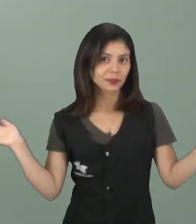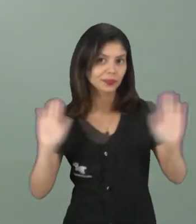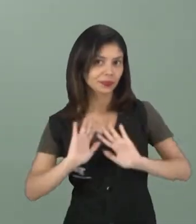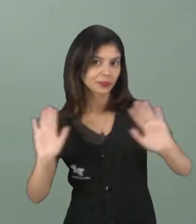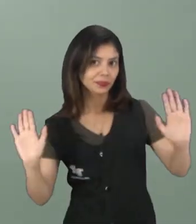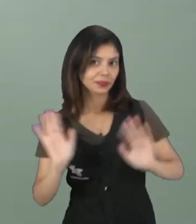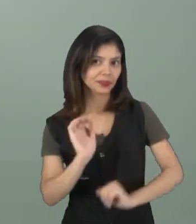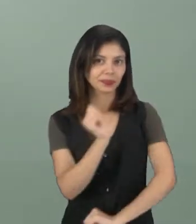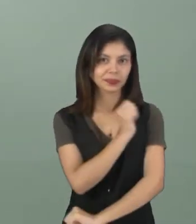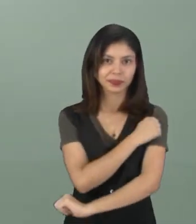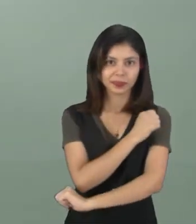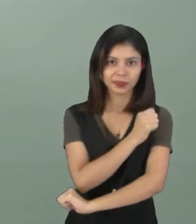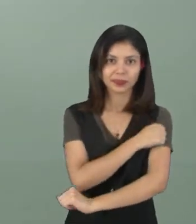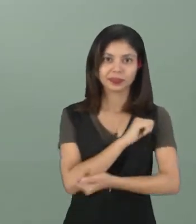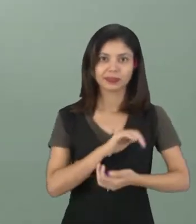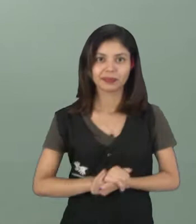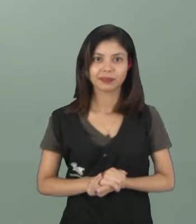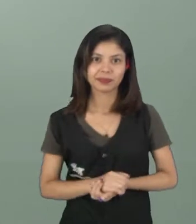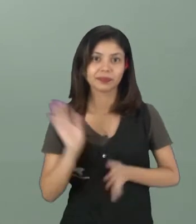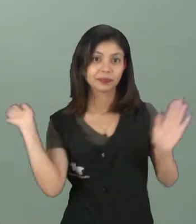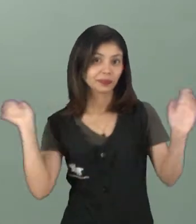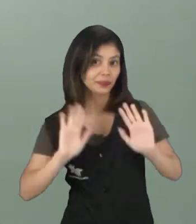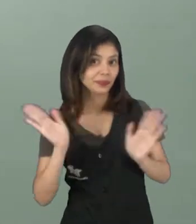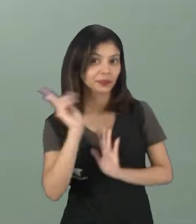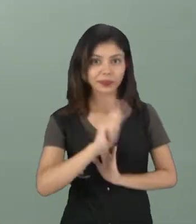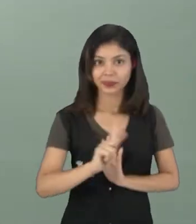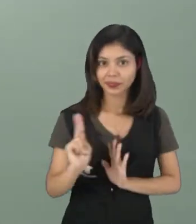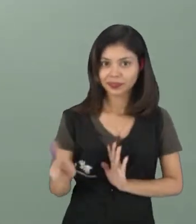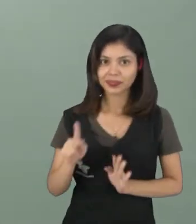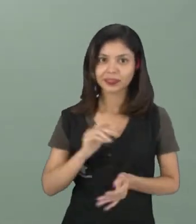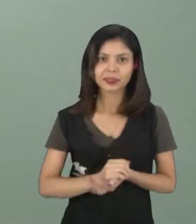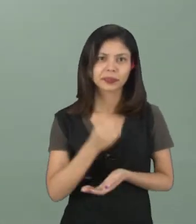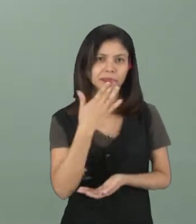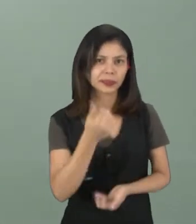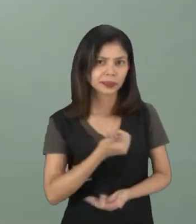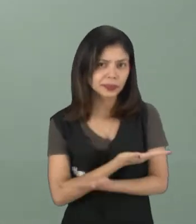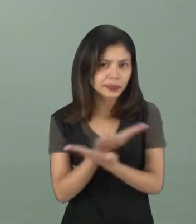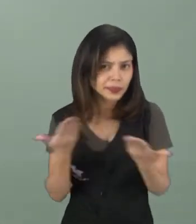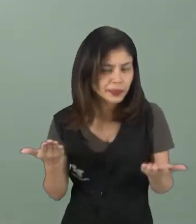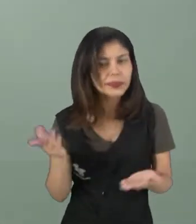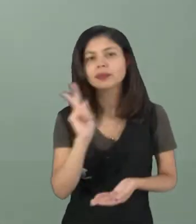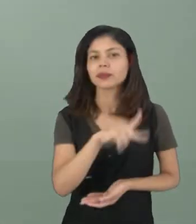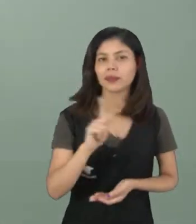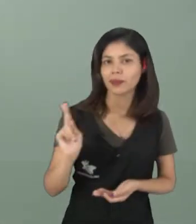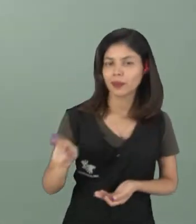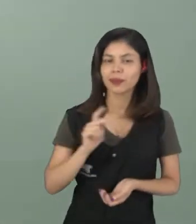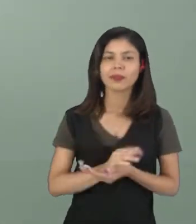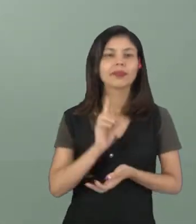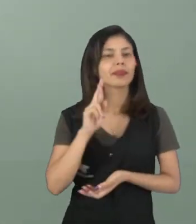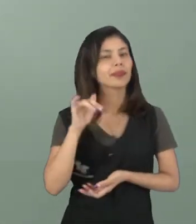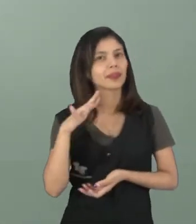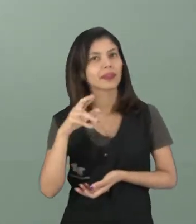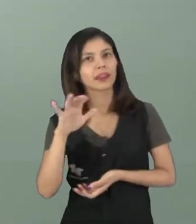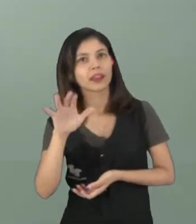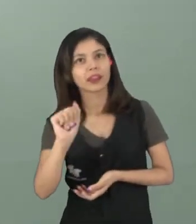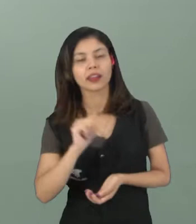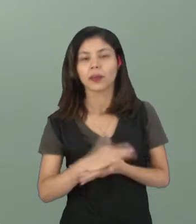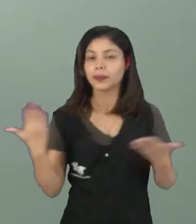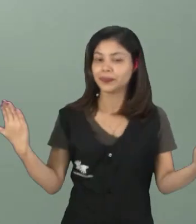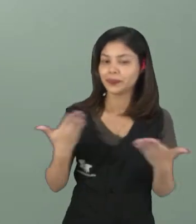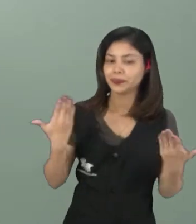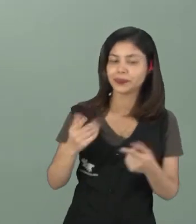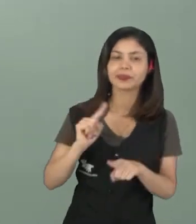o Olá queridos alunos Olá que eles professores tudo bem com vocês sua professora Francisca